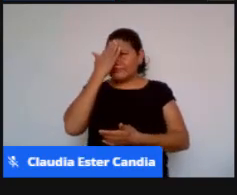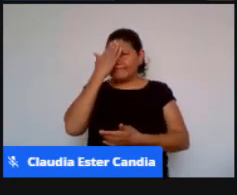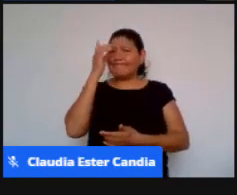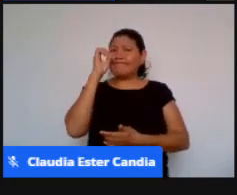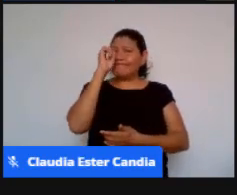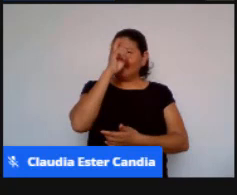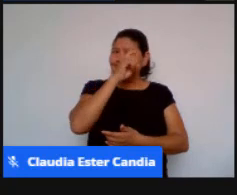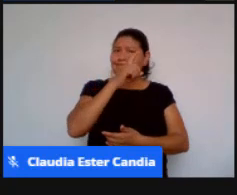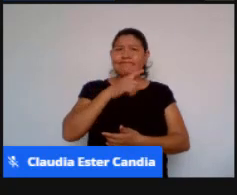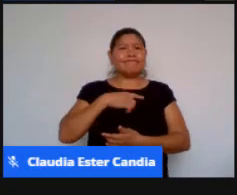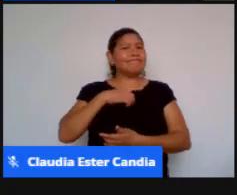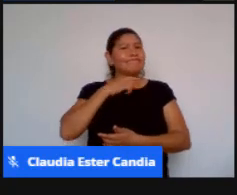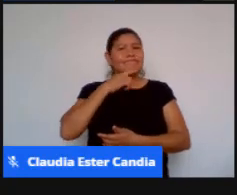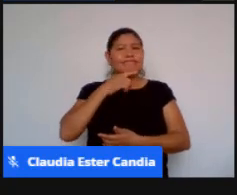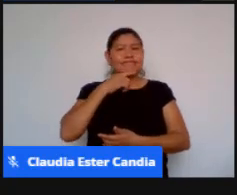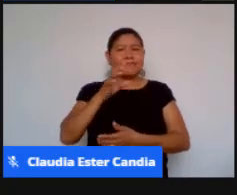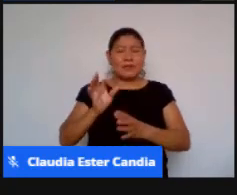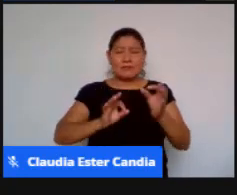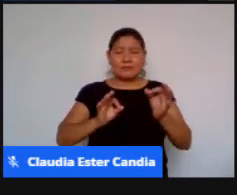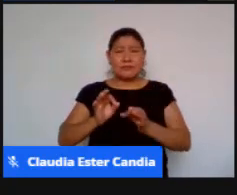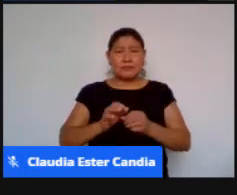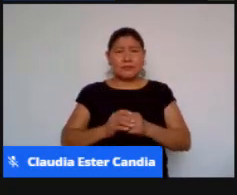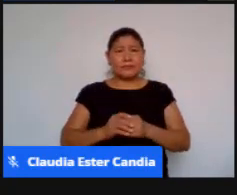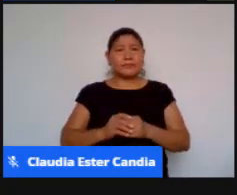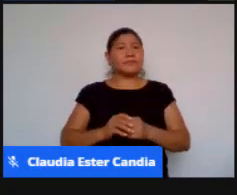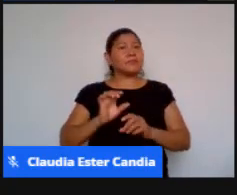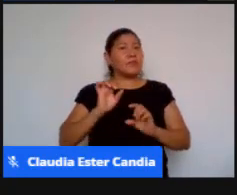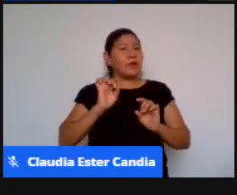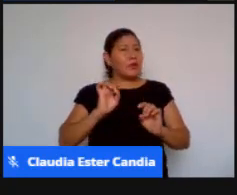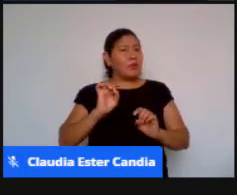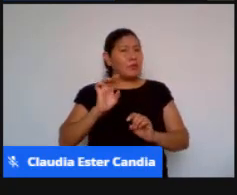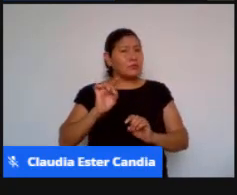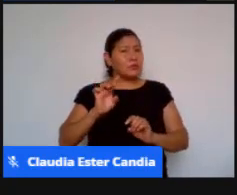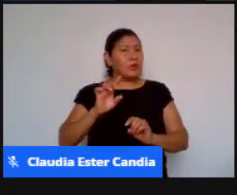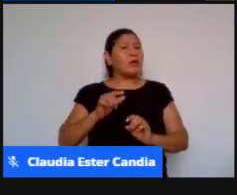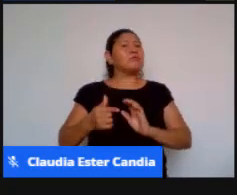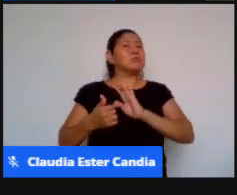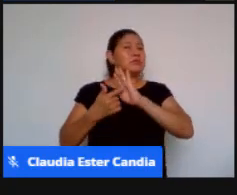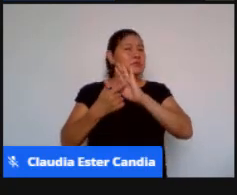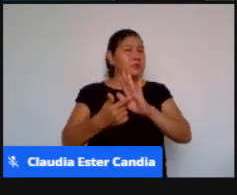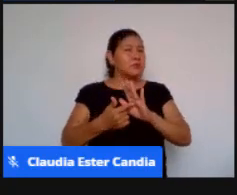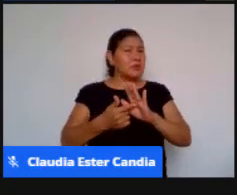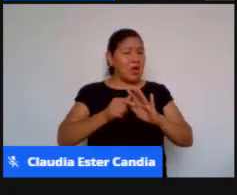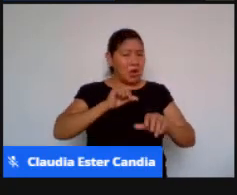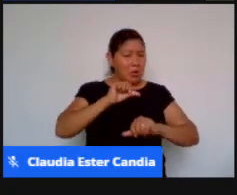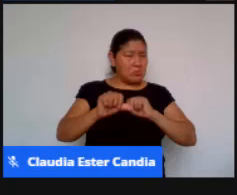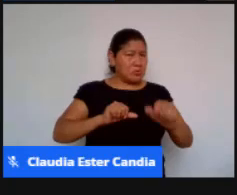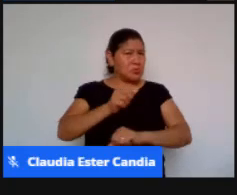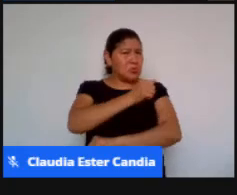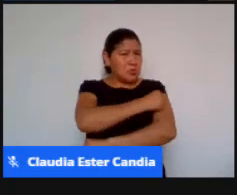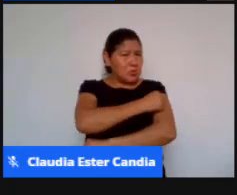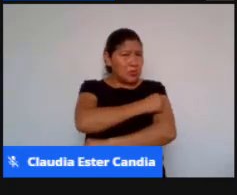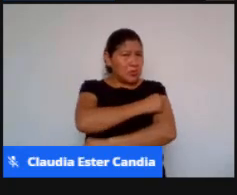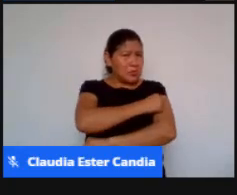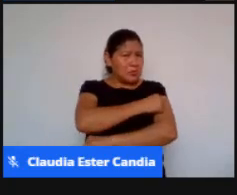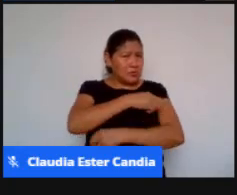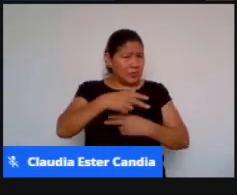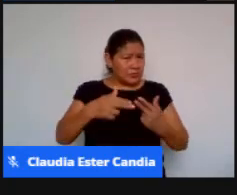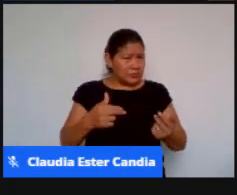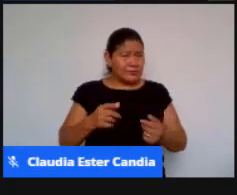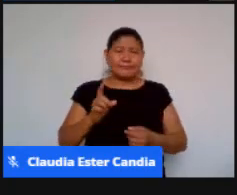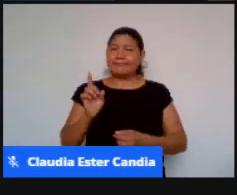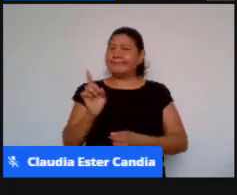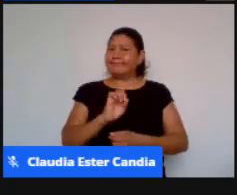que a gente não mudou em nada as condições da criança e nem da escola. É aquilo que vocês fazem, né, pelo esforço e pelo que